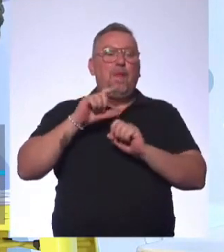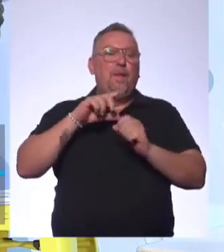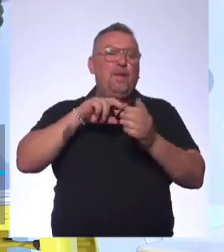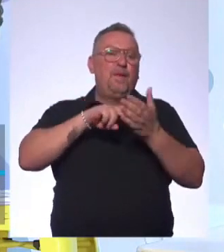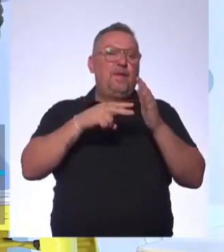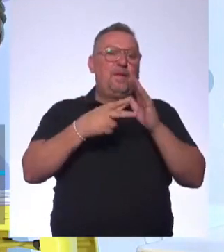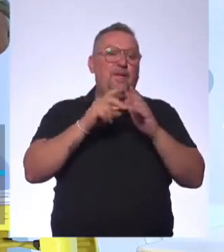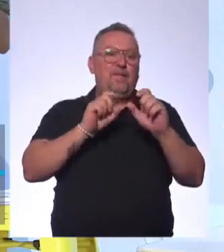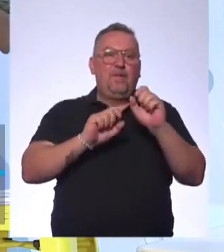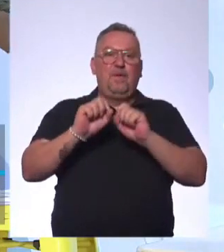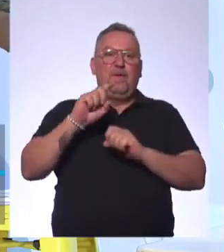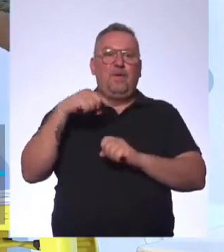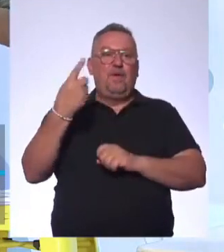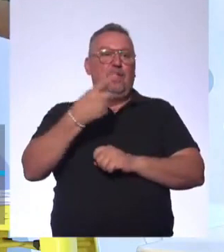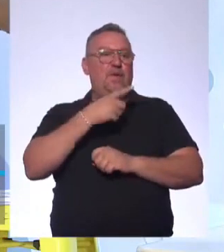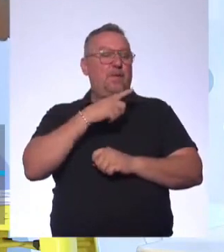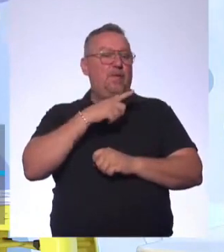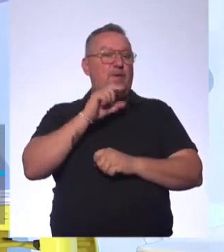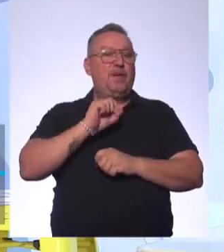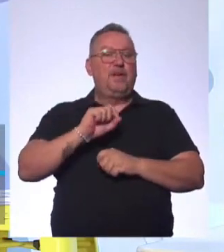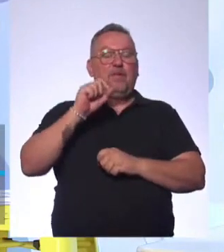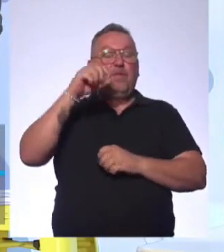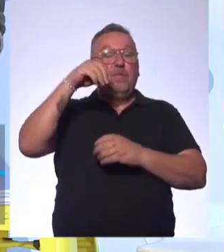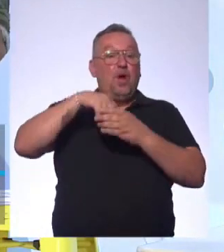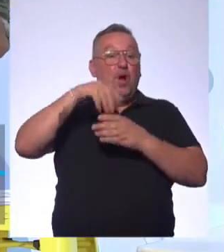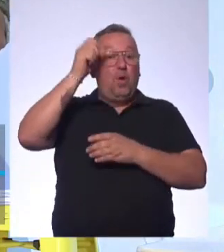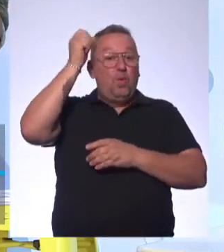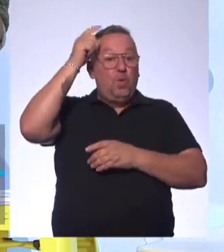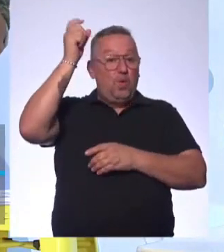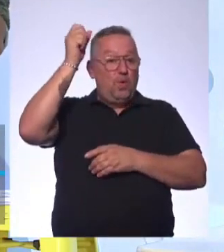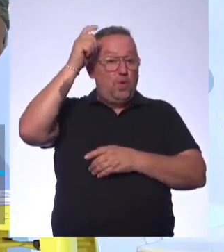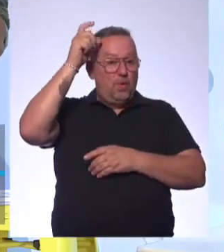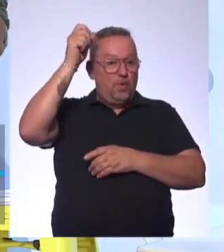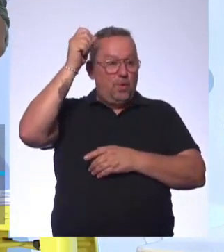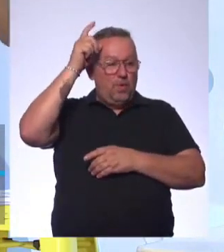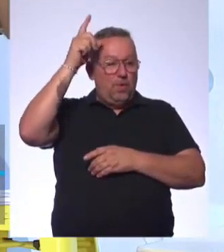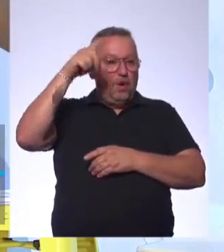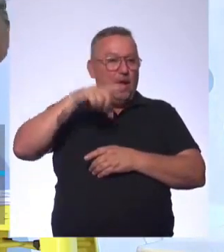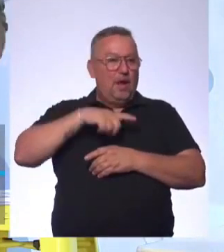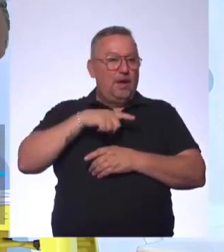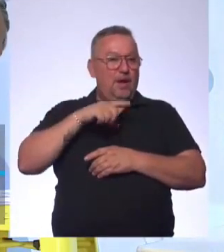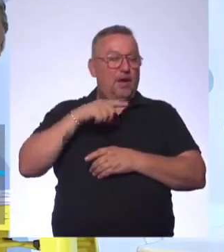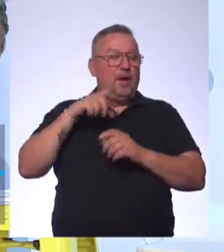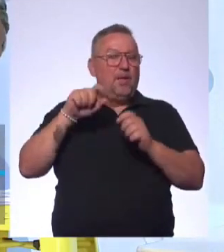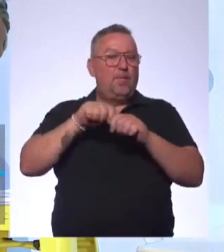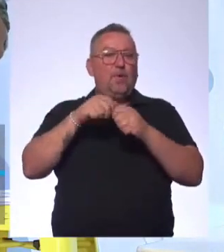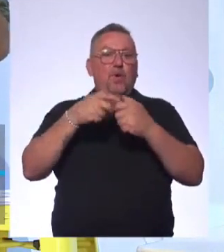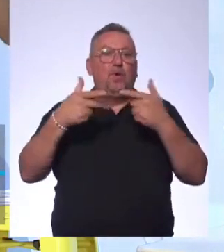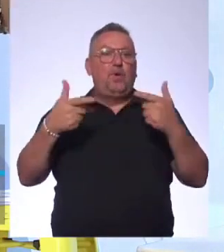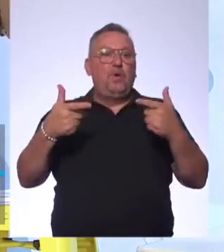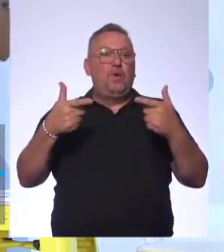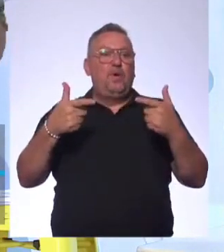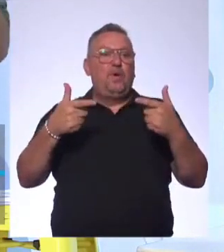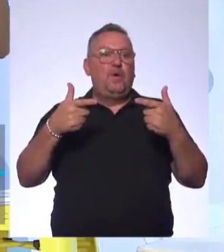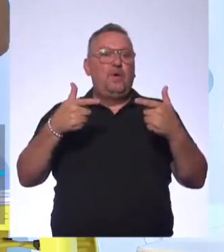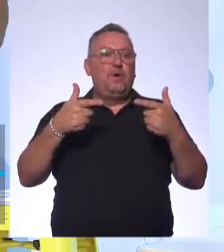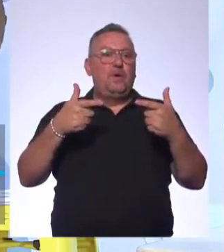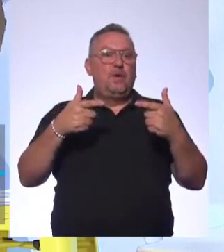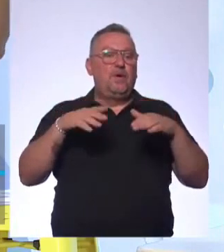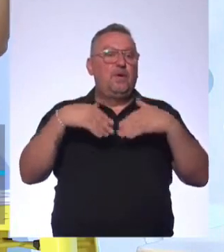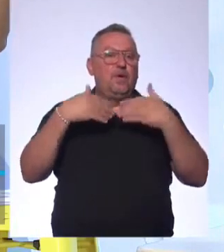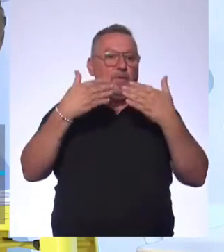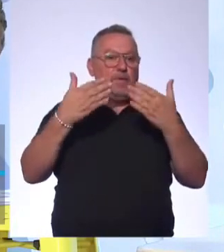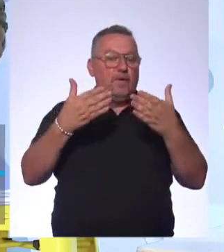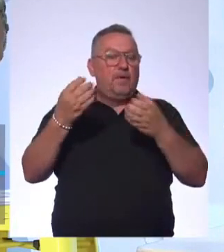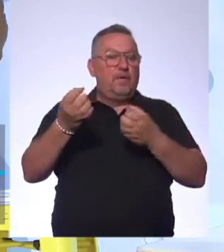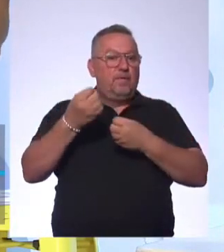quer dizer, né? Nós estamos dentro de uma cultura, né? Essa cultura, ela produz, né, através